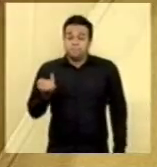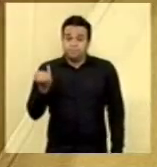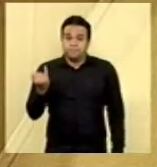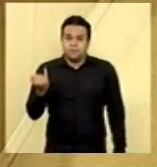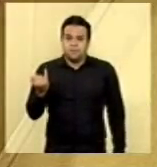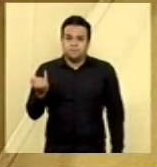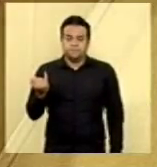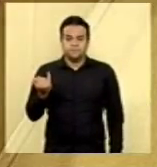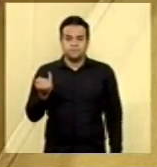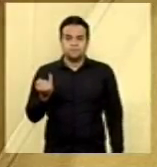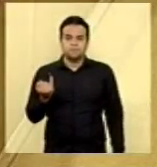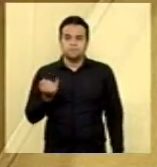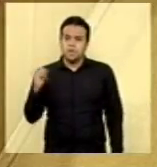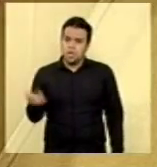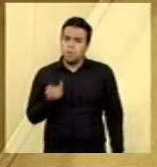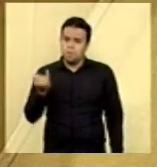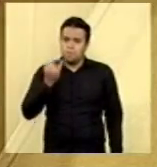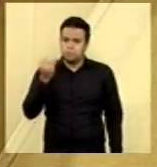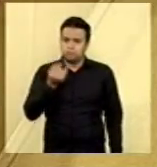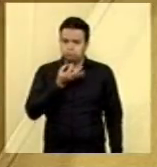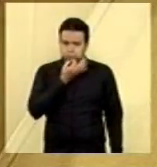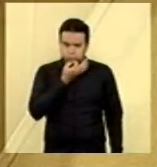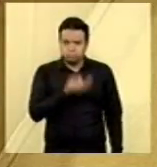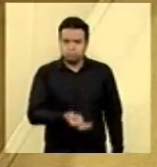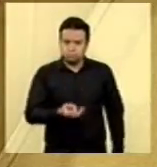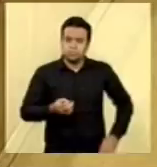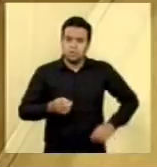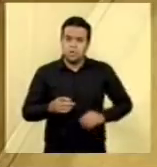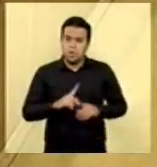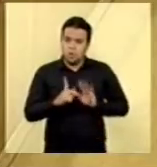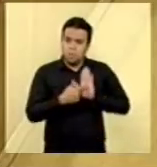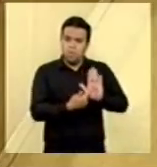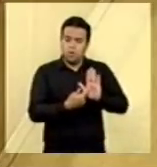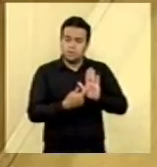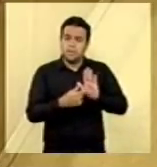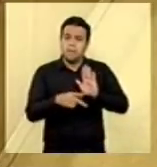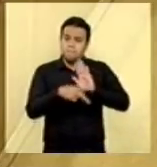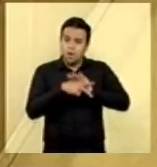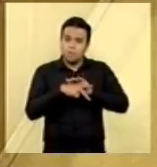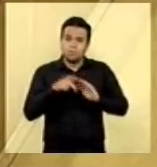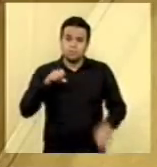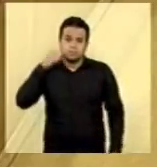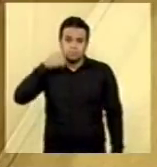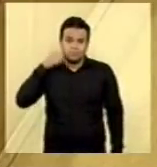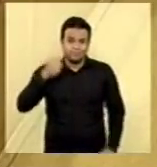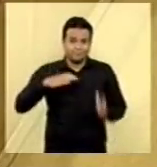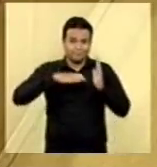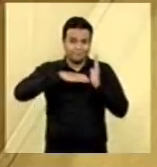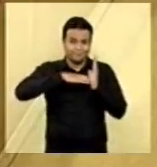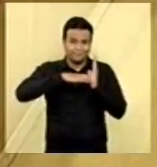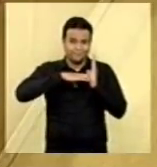esta importante manifestação já, inclusive com deliberação, pelo Senado da República. Então, é importante